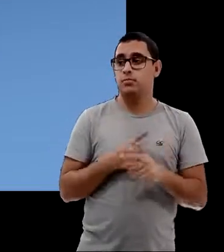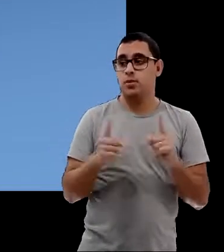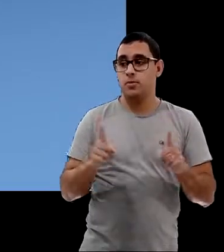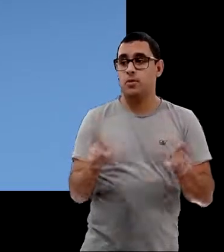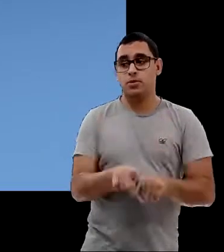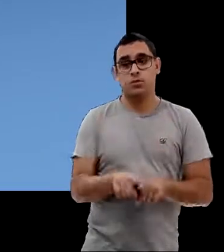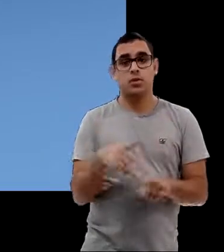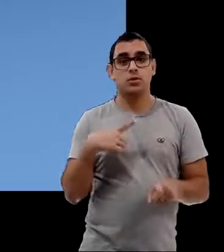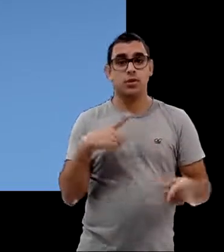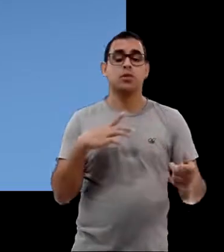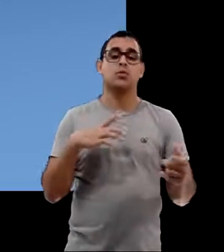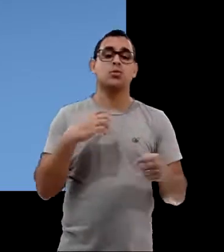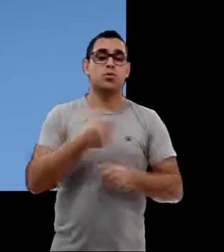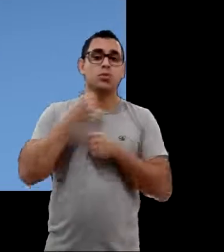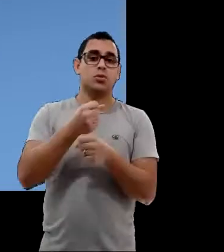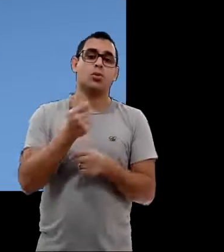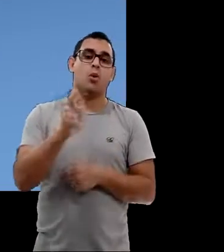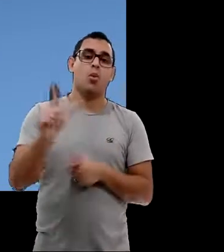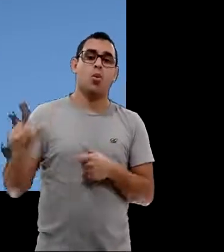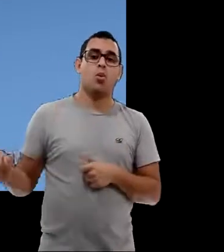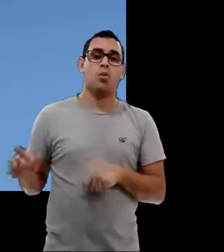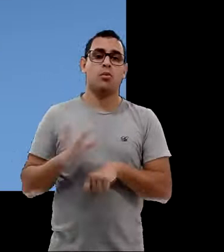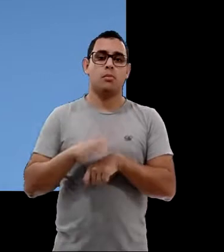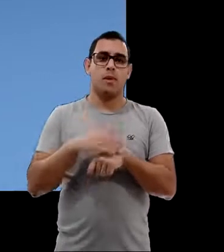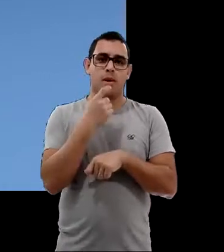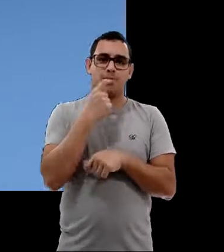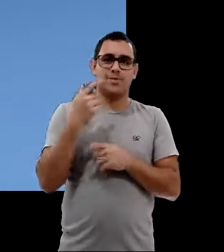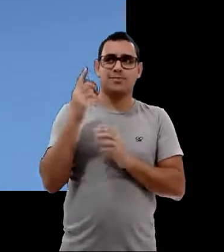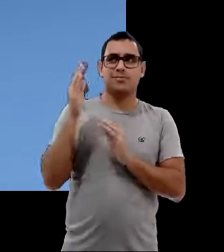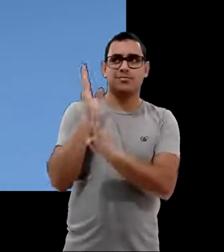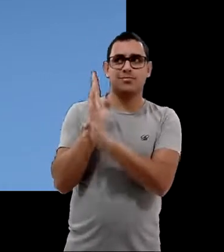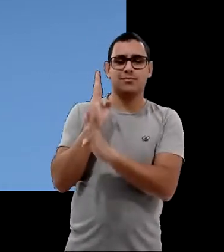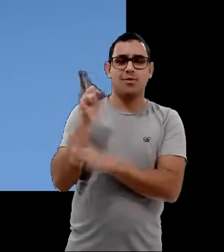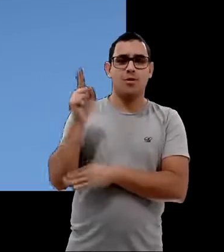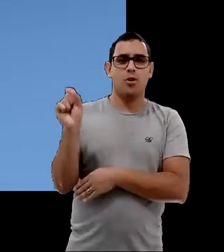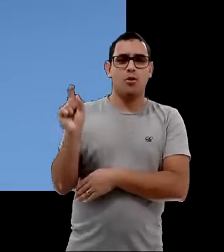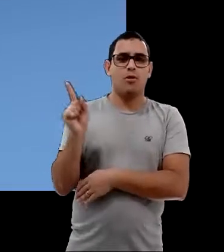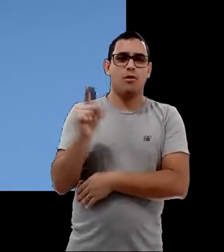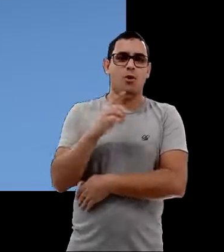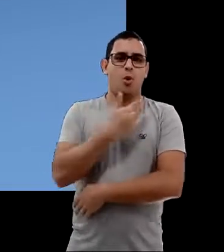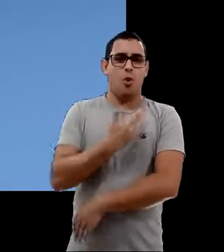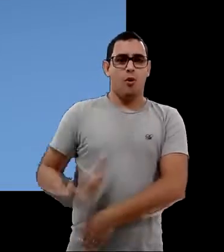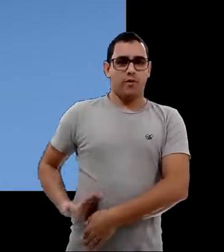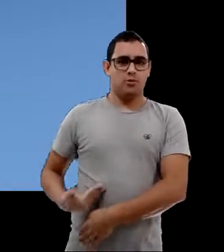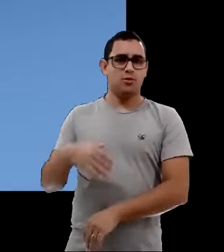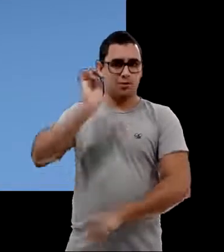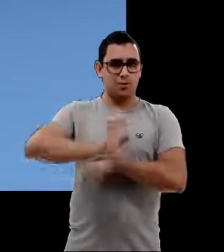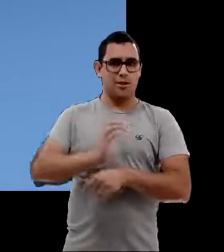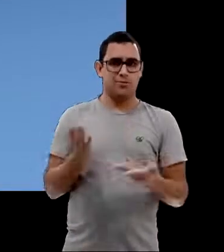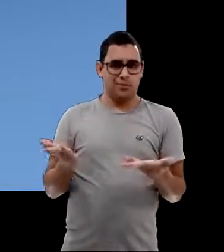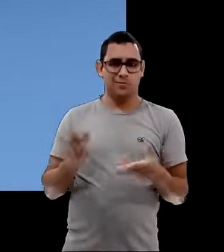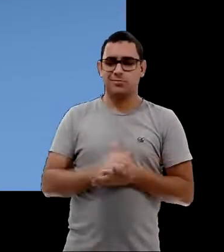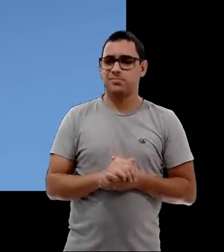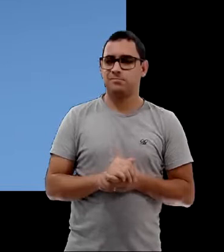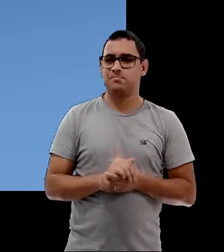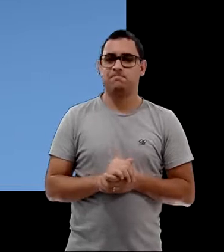sociedade. Mas também temos os poderes mais próximos a gente, como no caso do governador. O governador